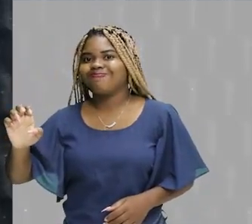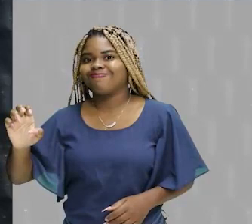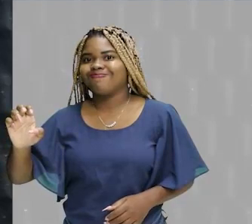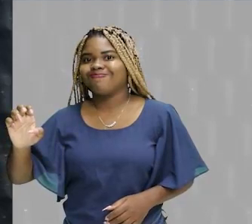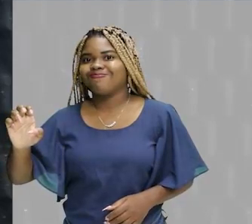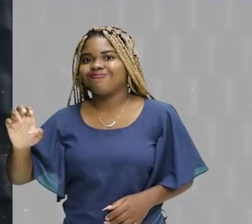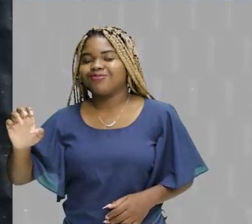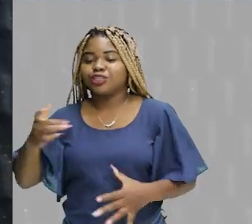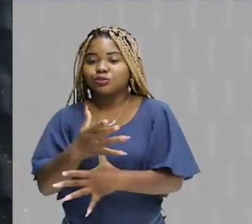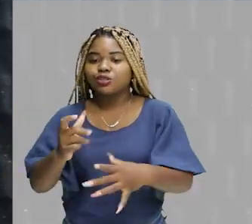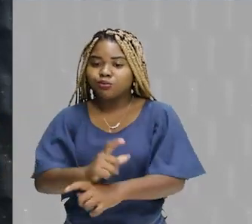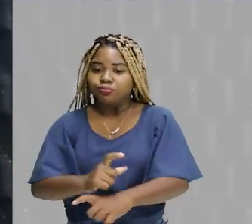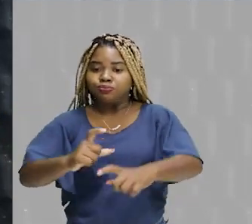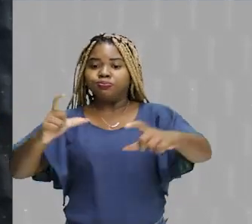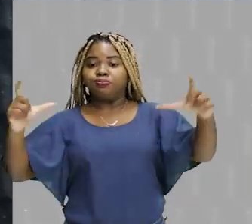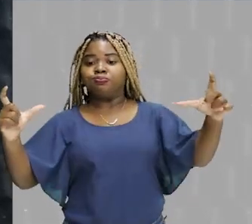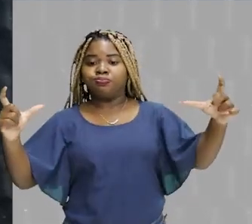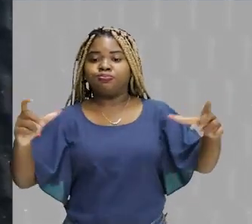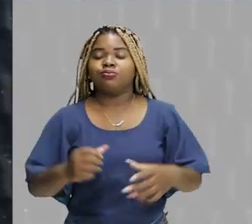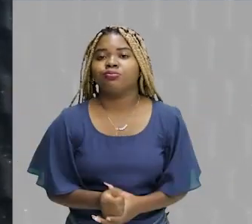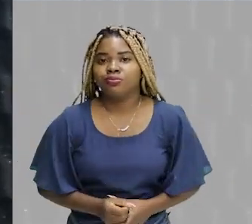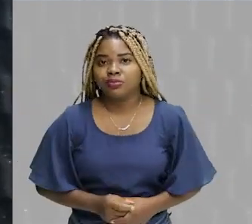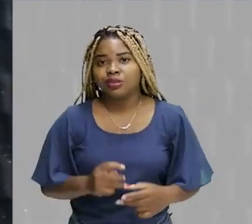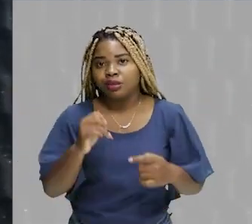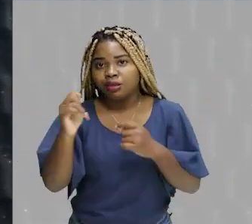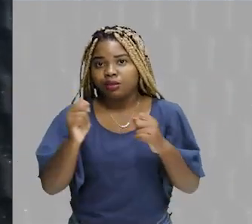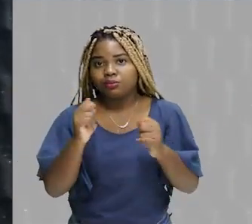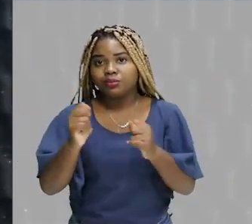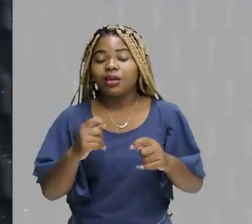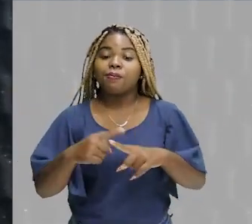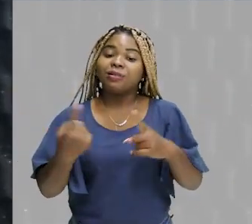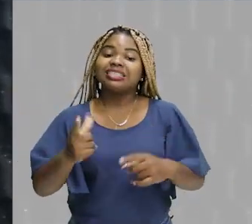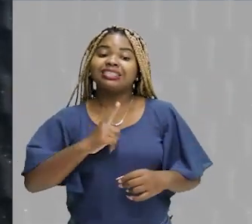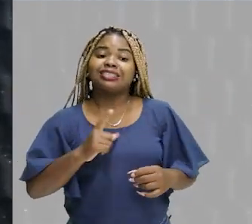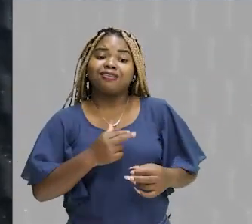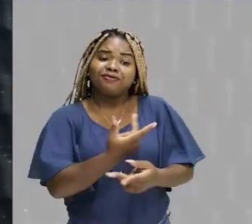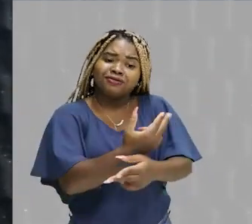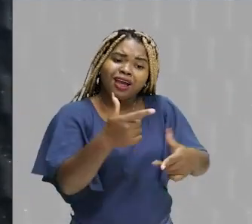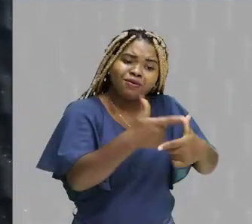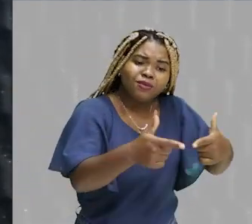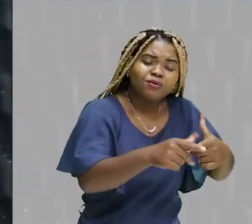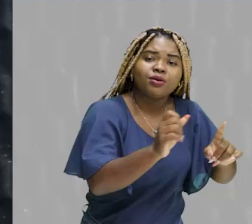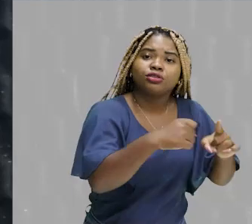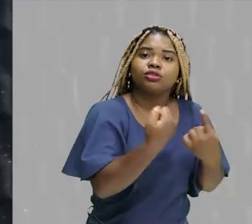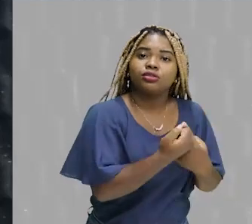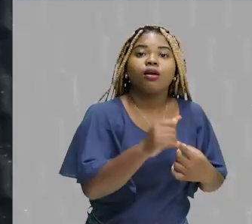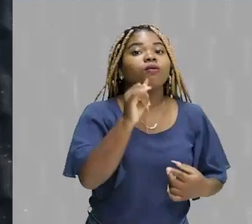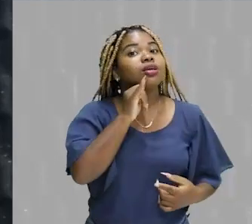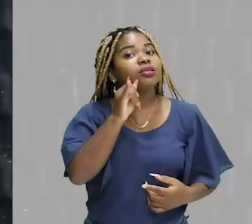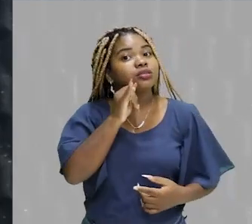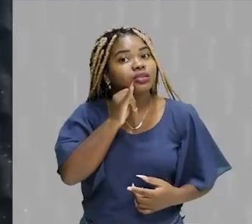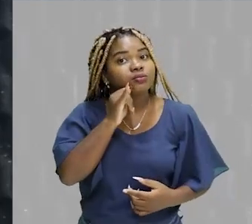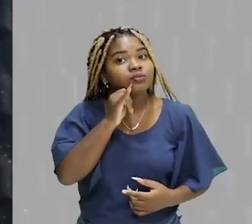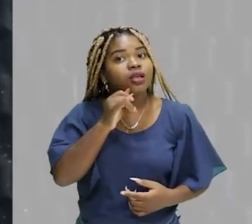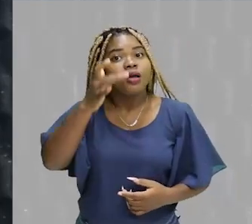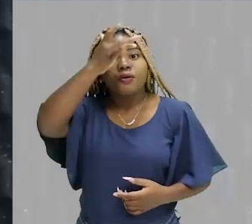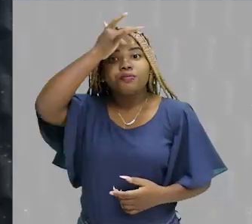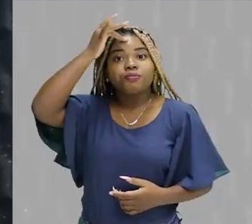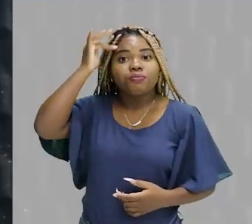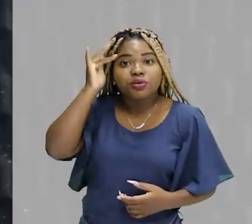país. Mas São Paulo é uma cidade que tem muitos problemas sociais. Quer ver um exemplo? Moradores de